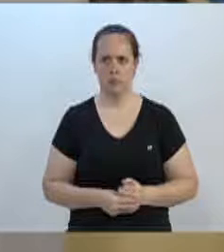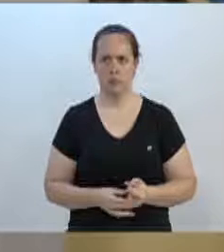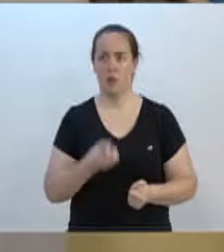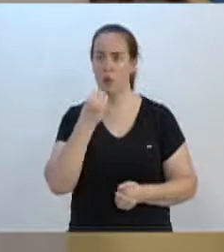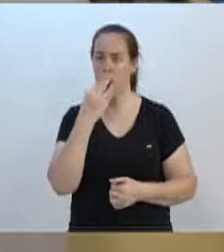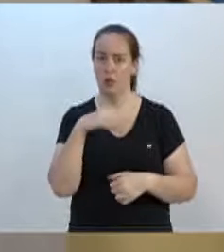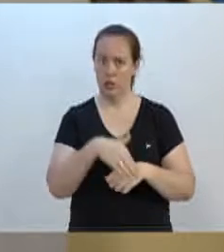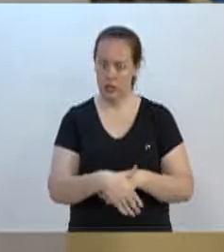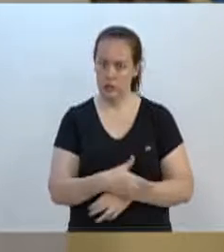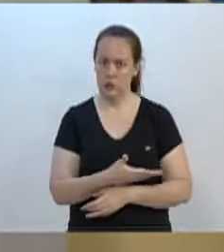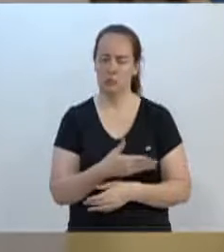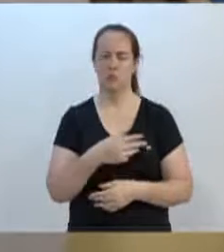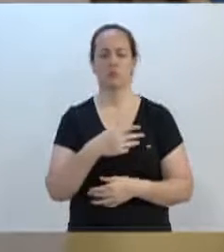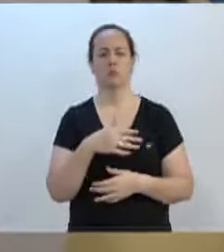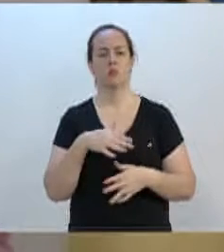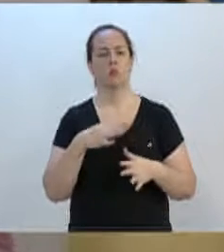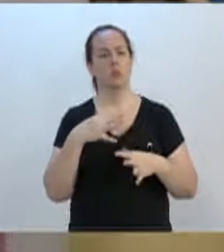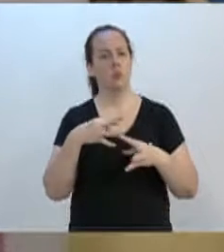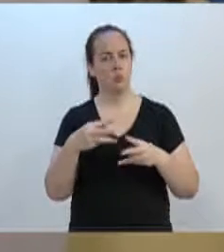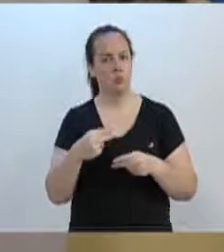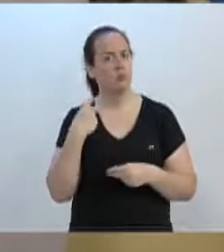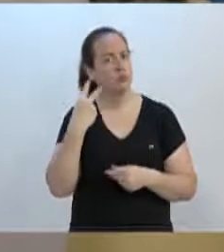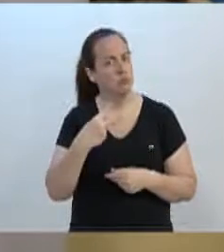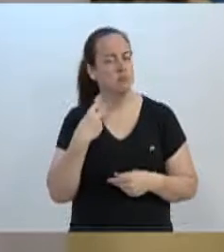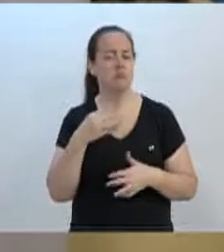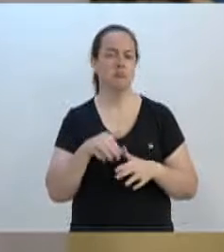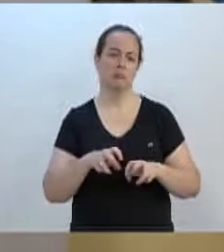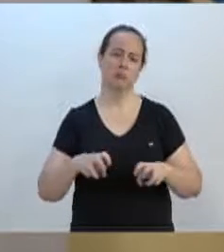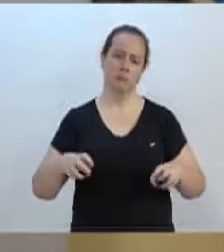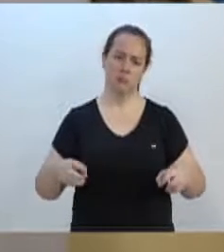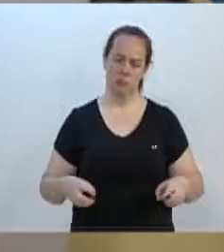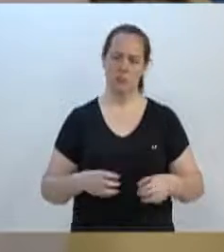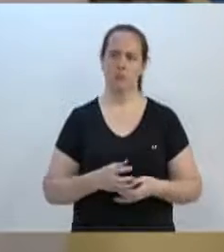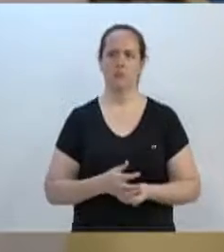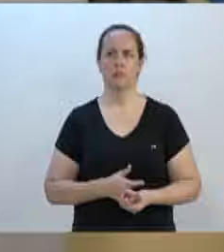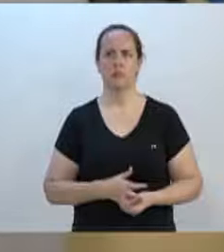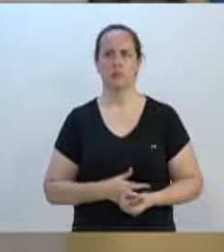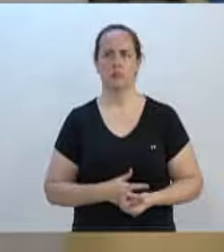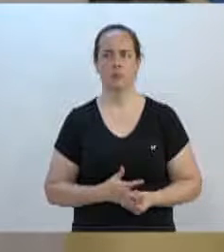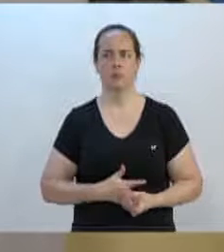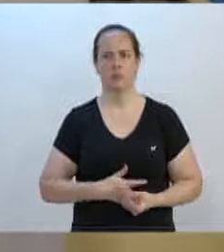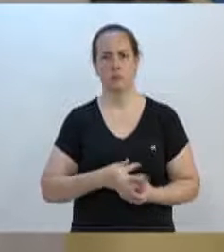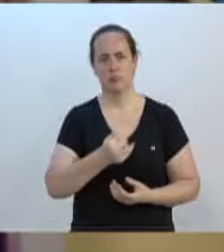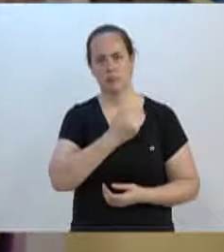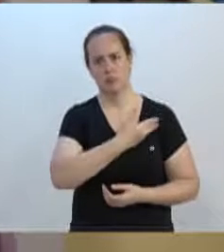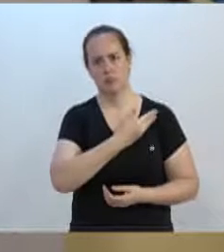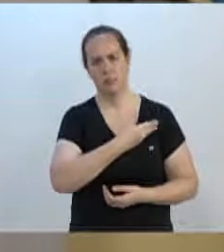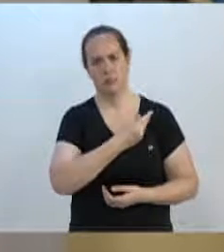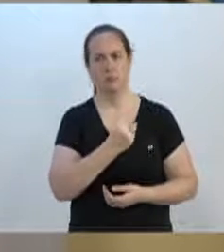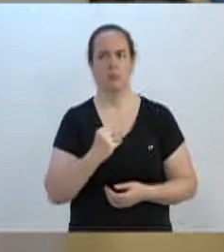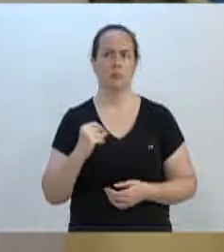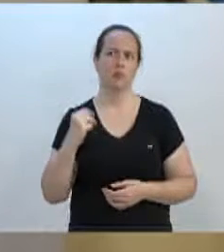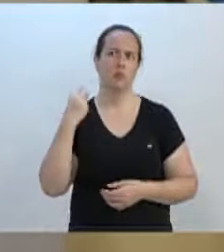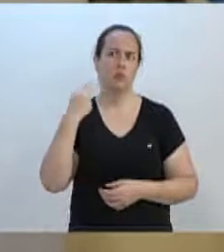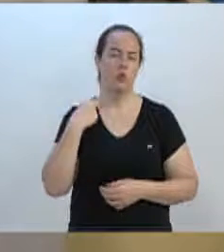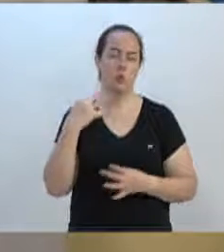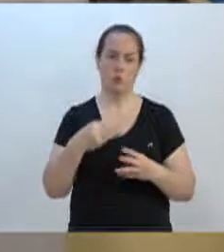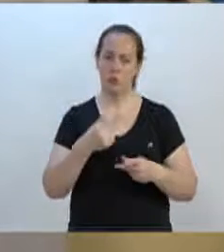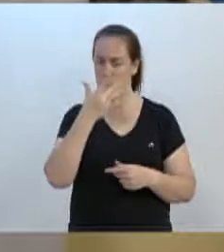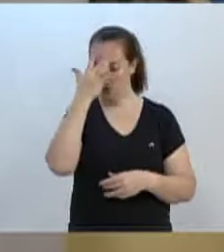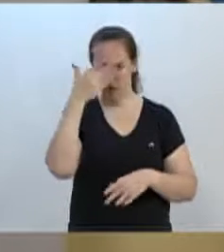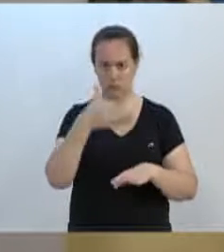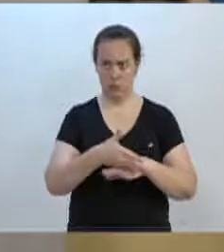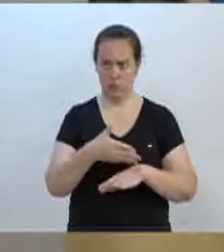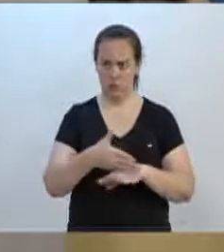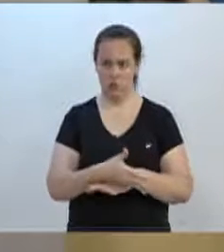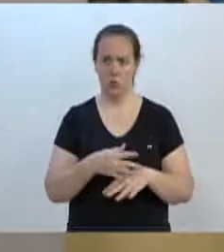Boa tarde, presidente, vereador Marcelo Lanzarin, senhores caríssimos colegas vereadores, as pessoas que se encontram aqui